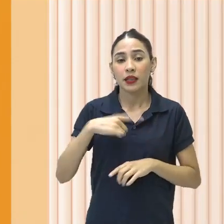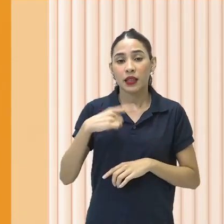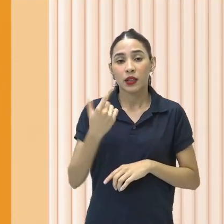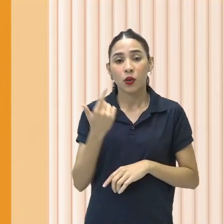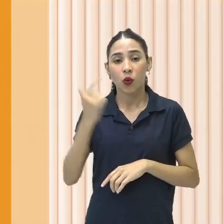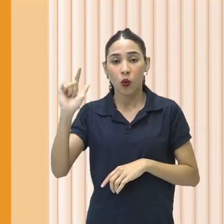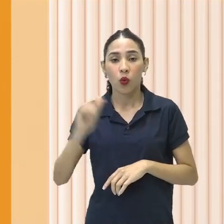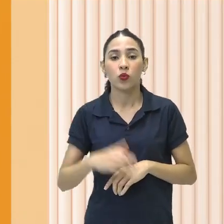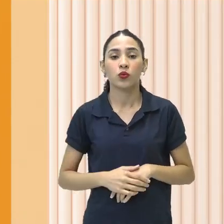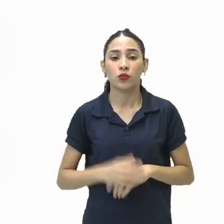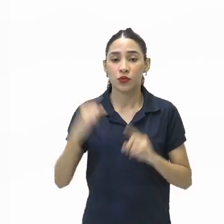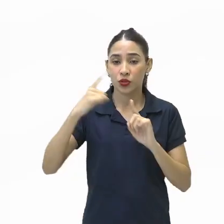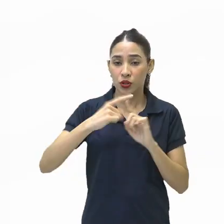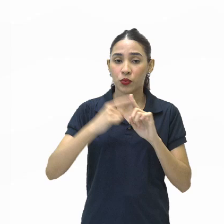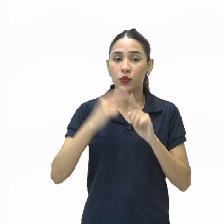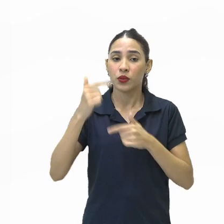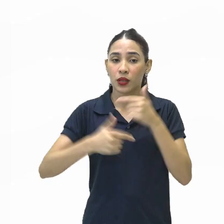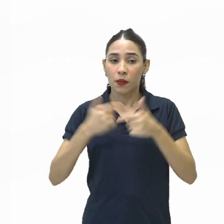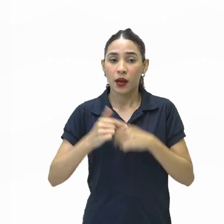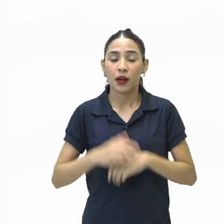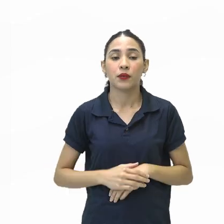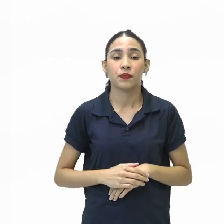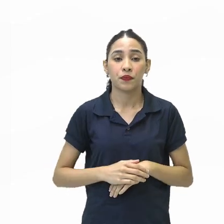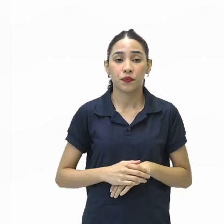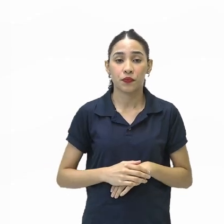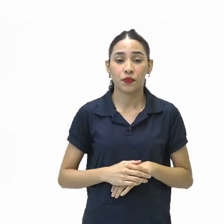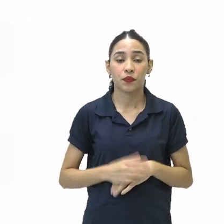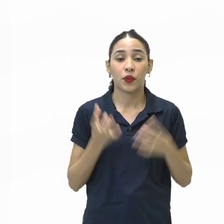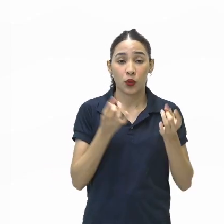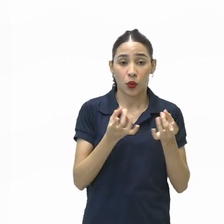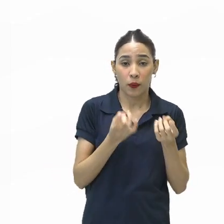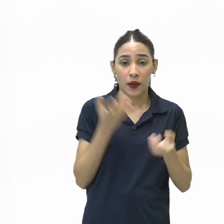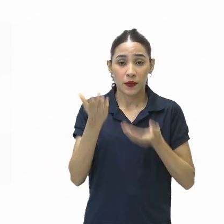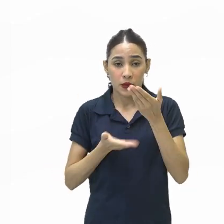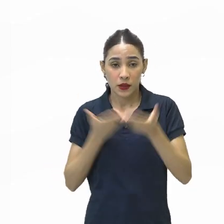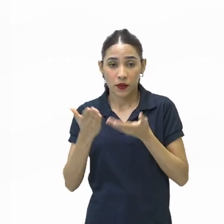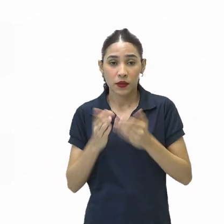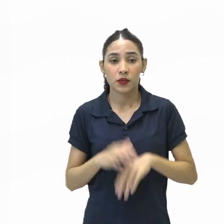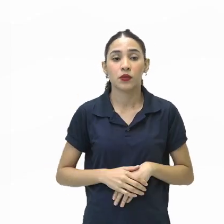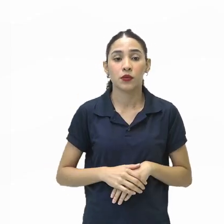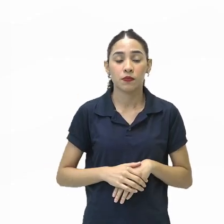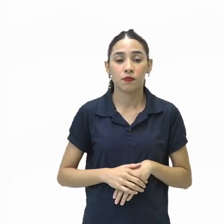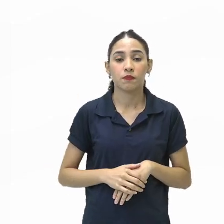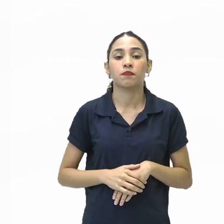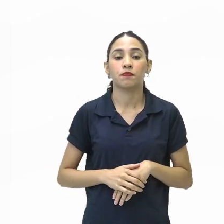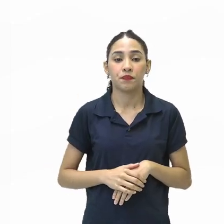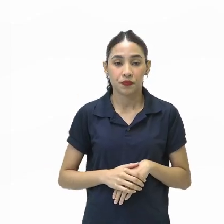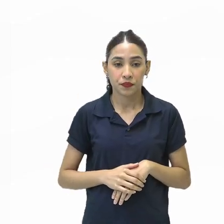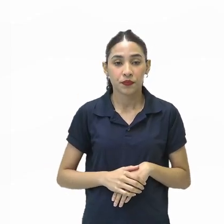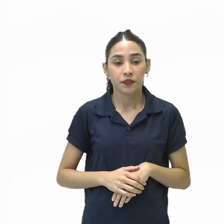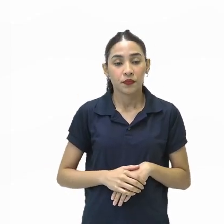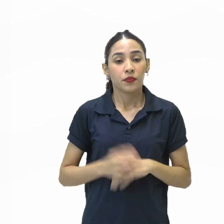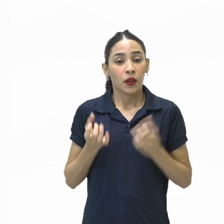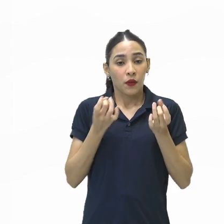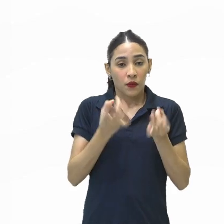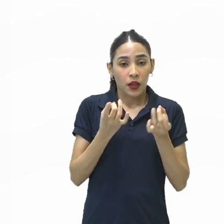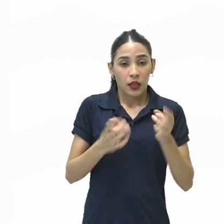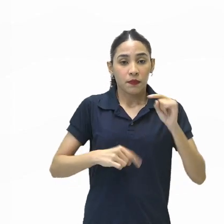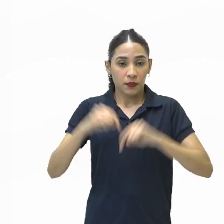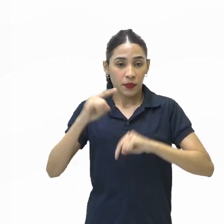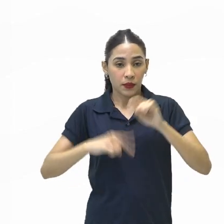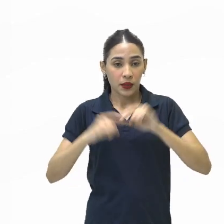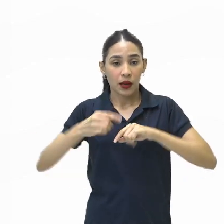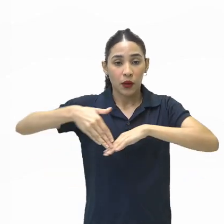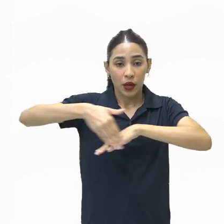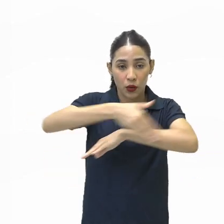outro tipo de trabalho, o comércio e serviços, com vendedores ambulantes, onde a venda de produtos